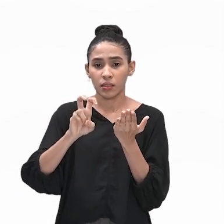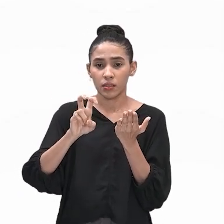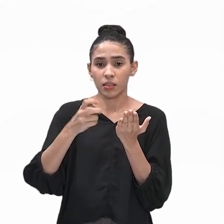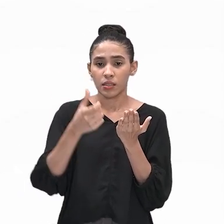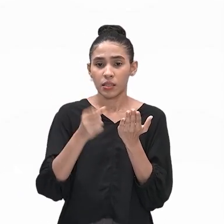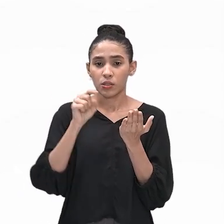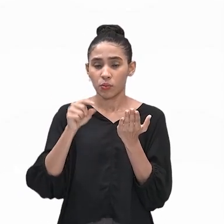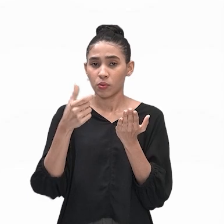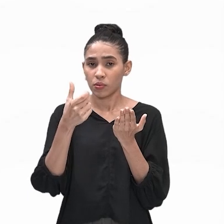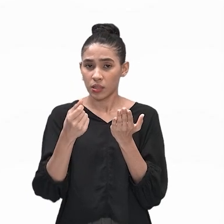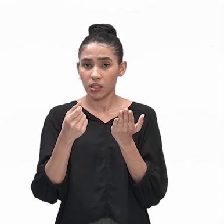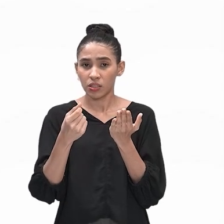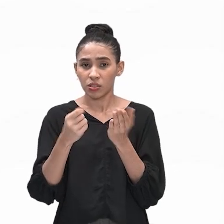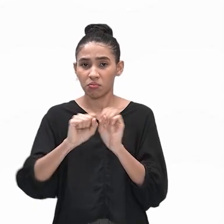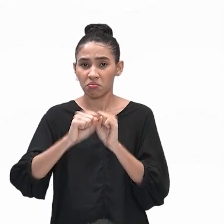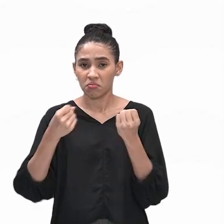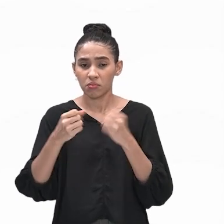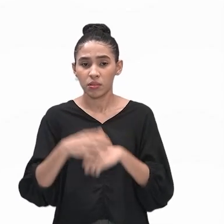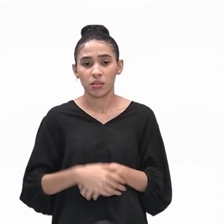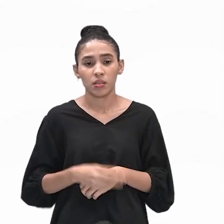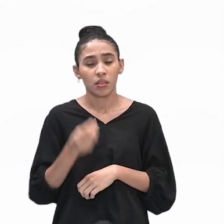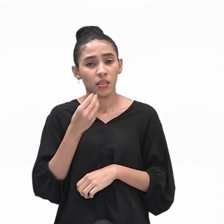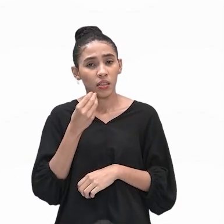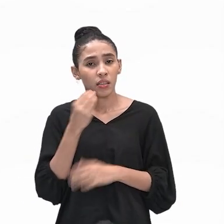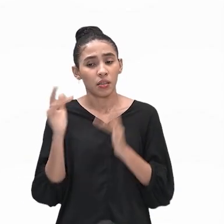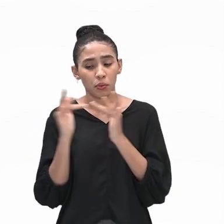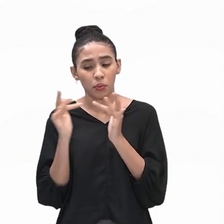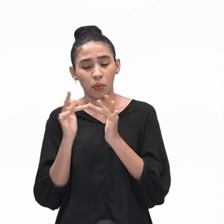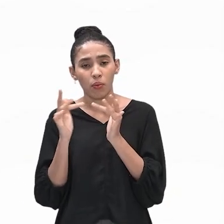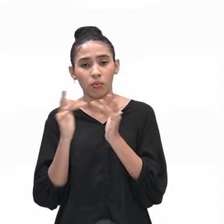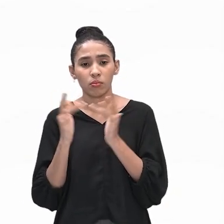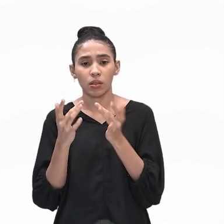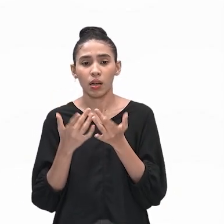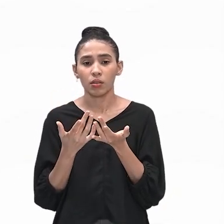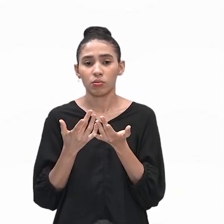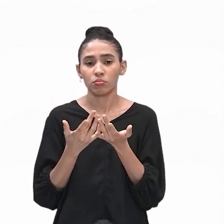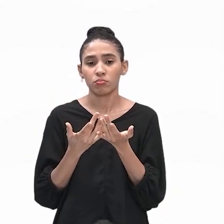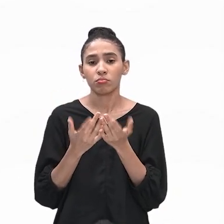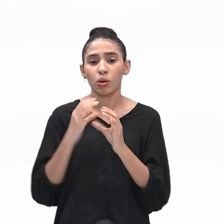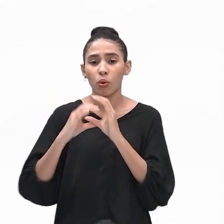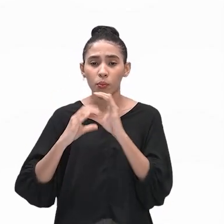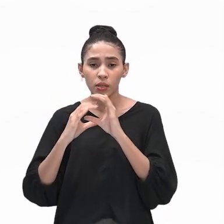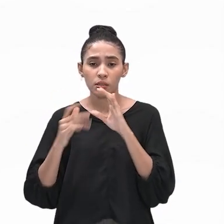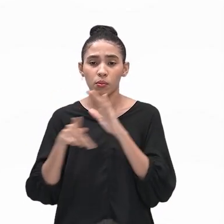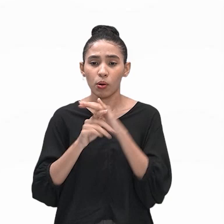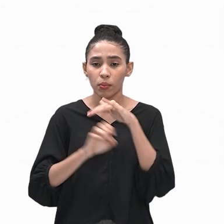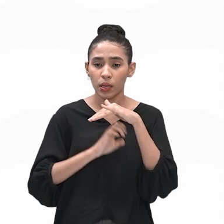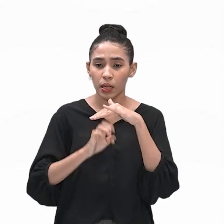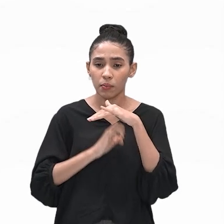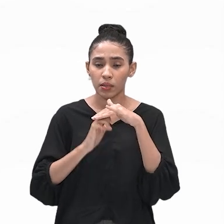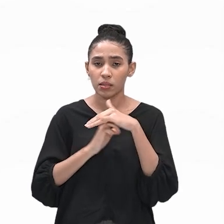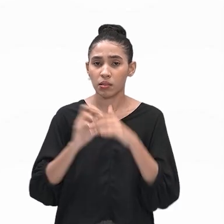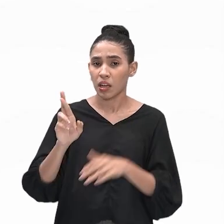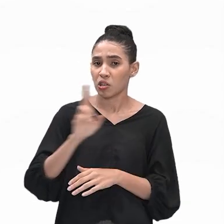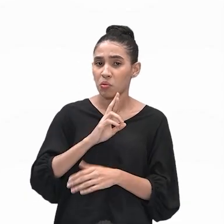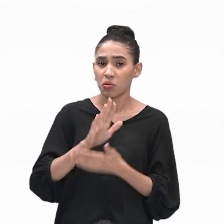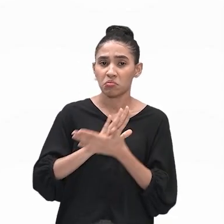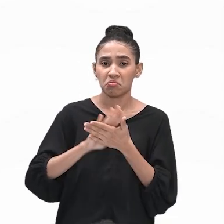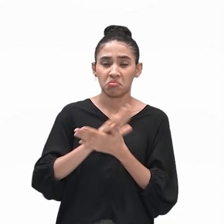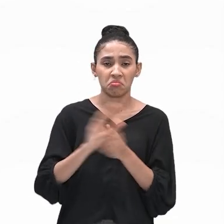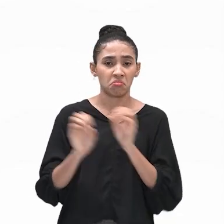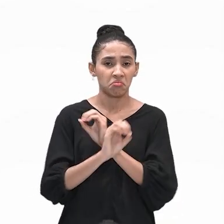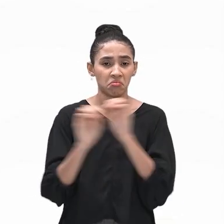polegadas quebrada. Eu tentei contato com os canais oficiais de comunicação da empresa e não obtive sucesso. As